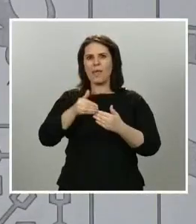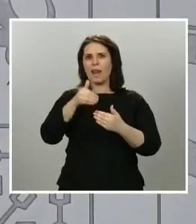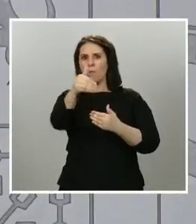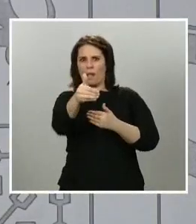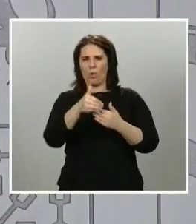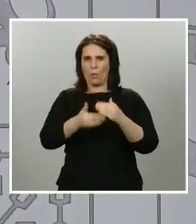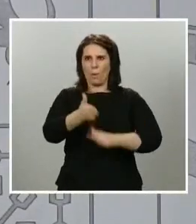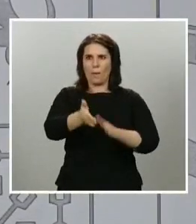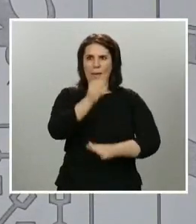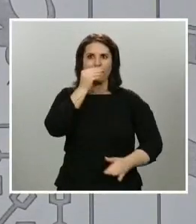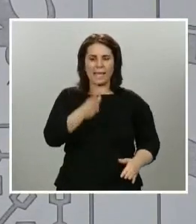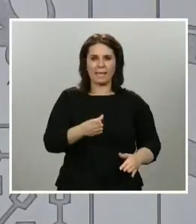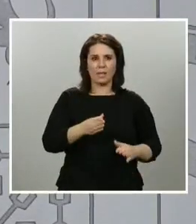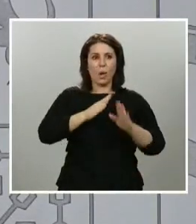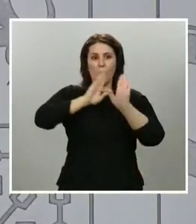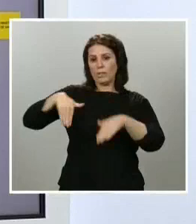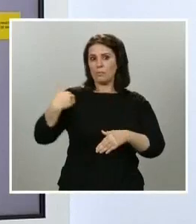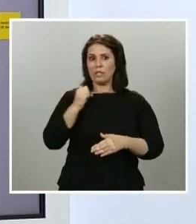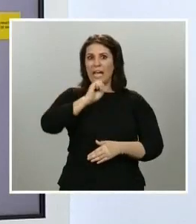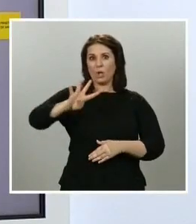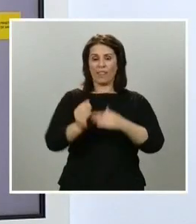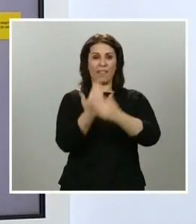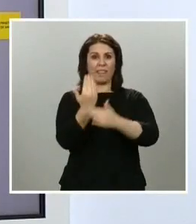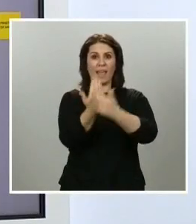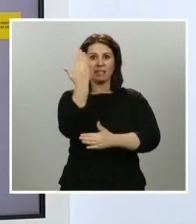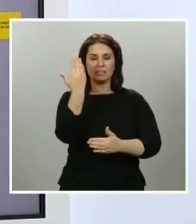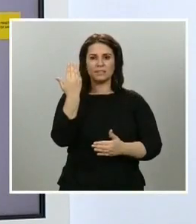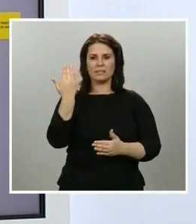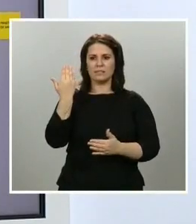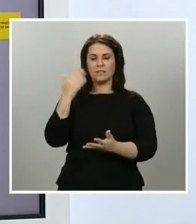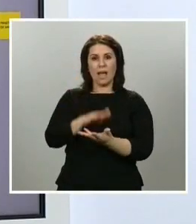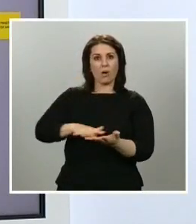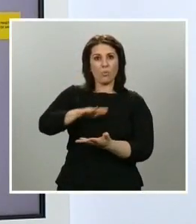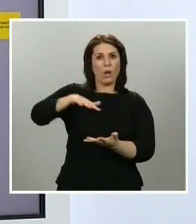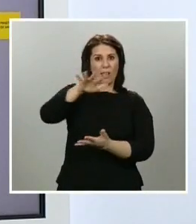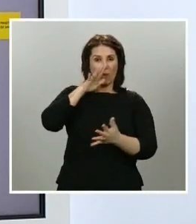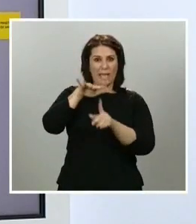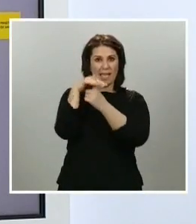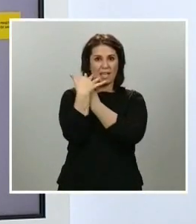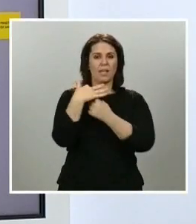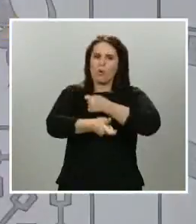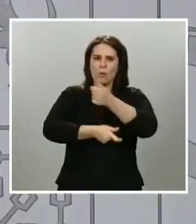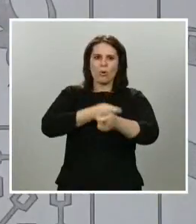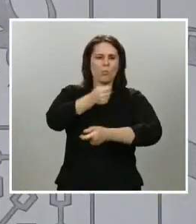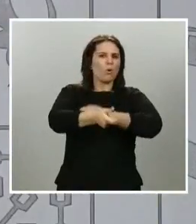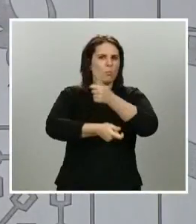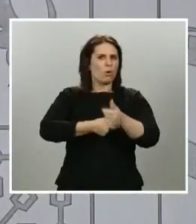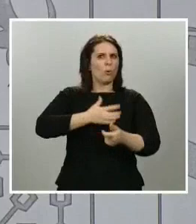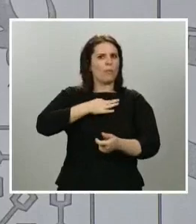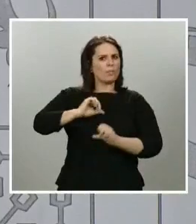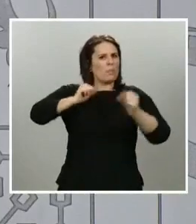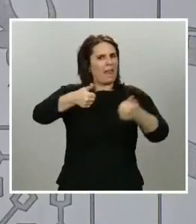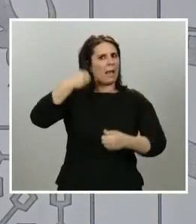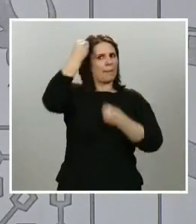assim simão alertou a população a lembrar que ainda existe o risco de novos picos caso as medidas de prevenção da infecção